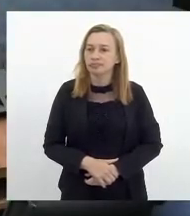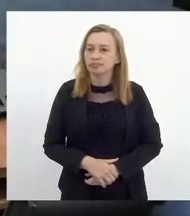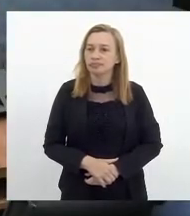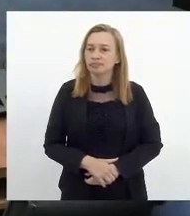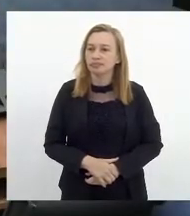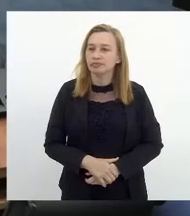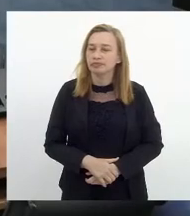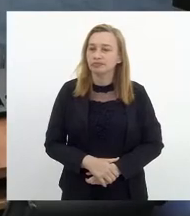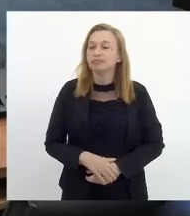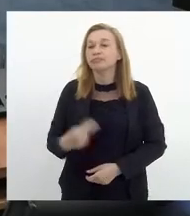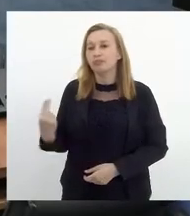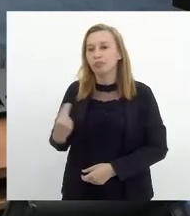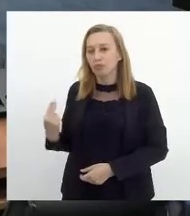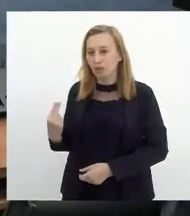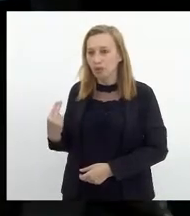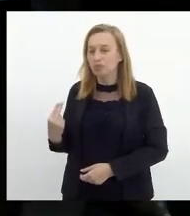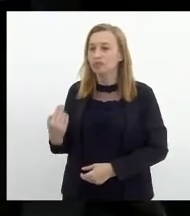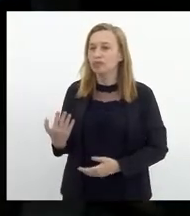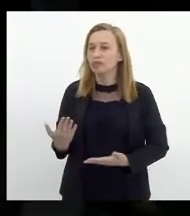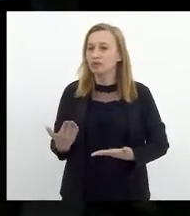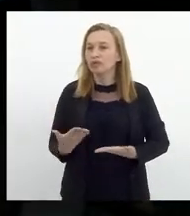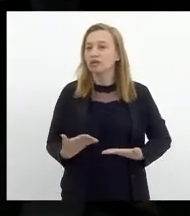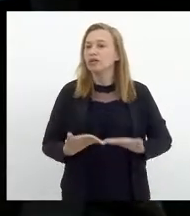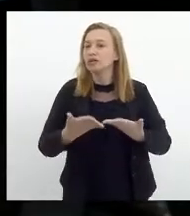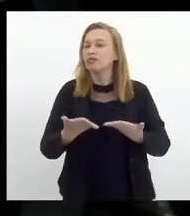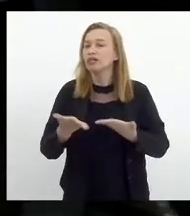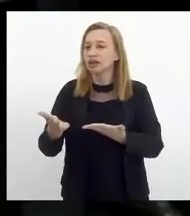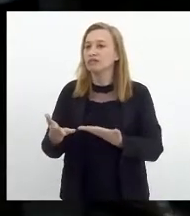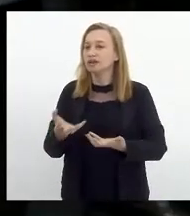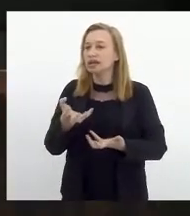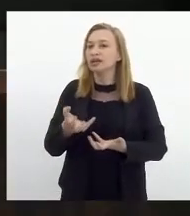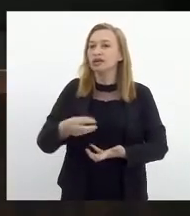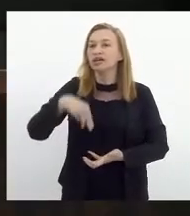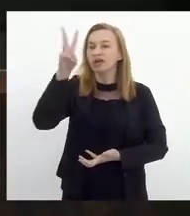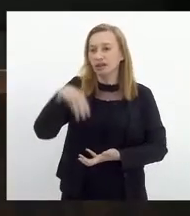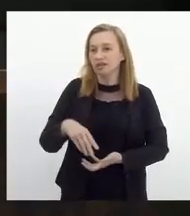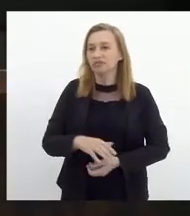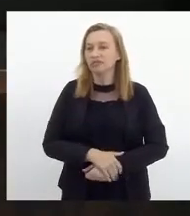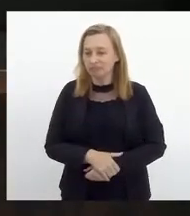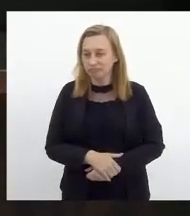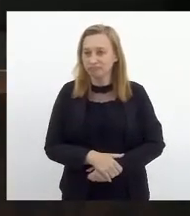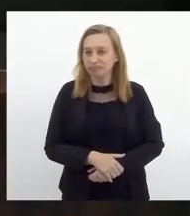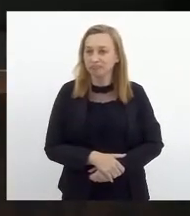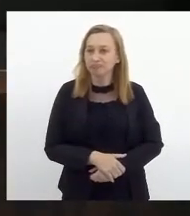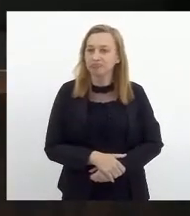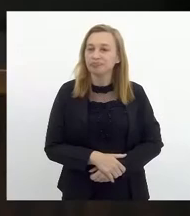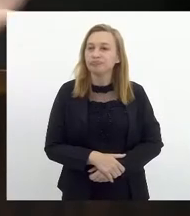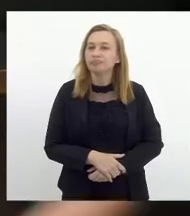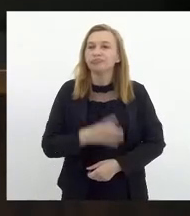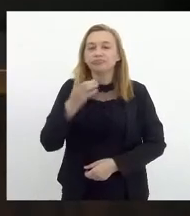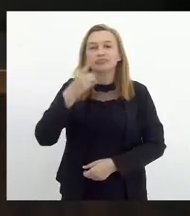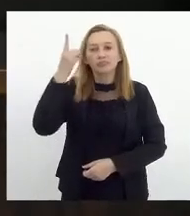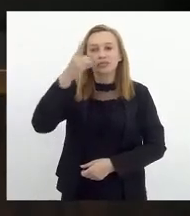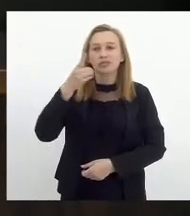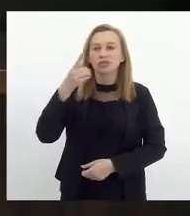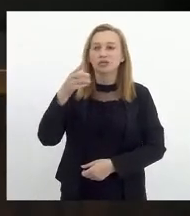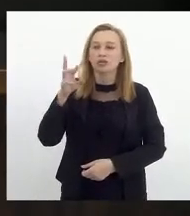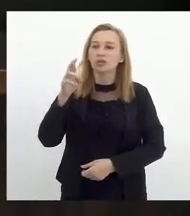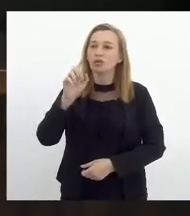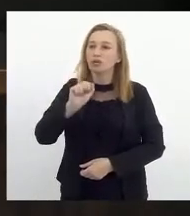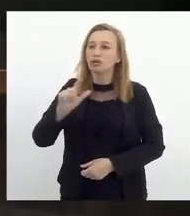Oferecendo coautoria também, ofereço coautoria para aqueles que quiserem. Deputado, você fala depois dela. Deputado Coronel